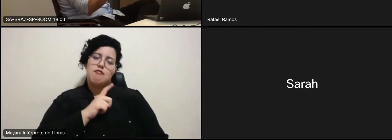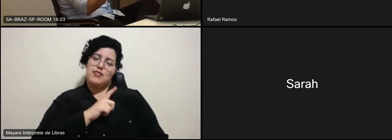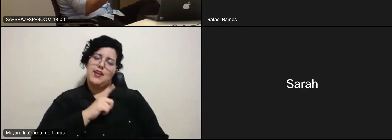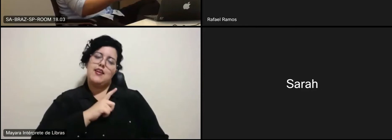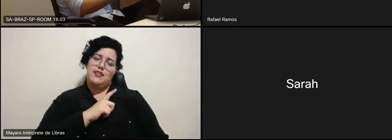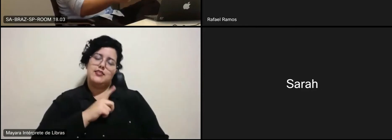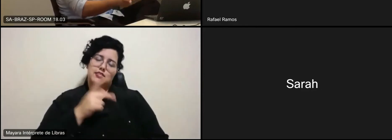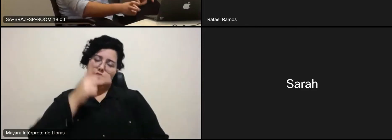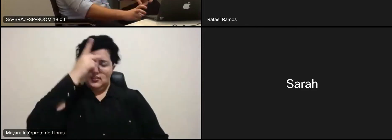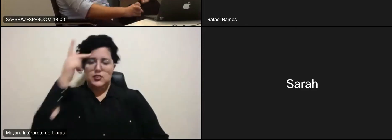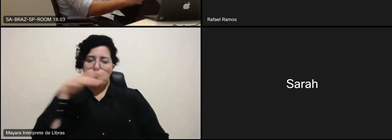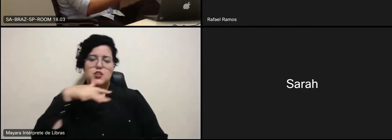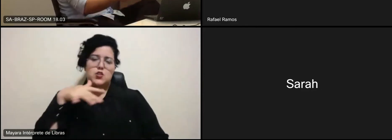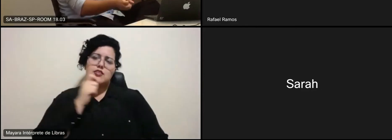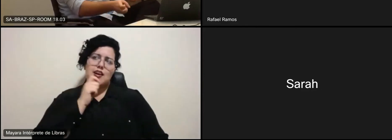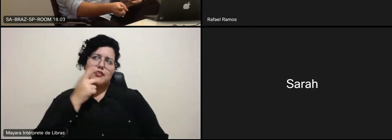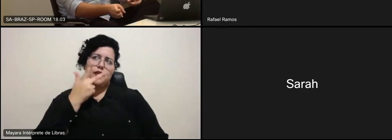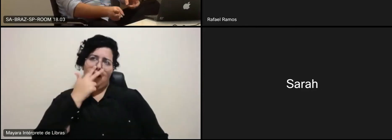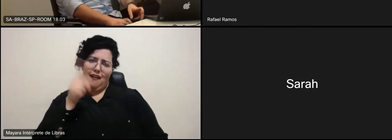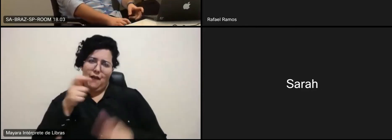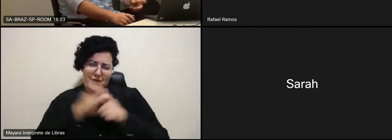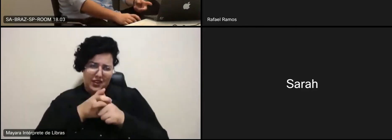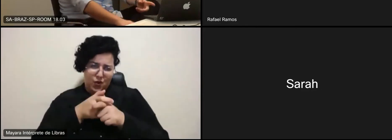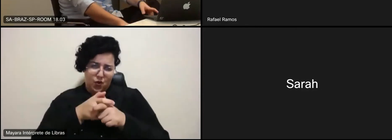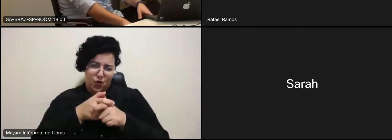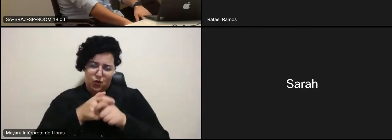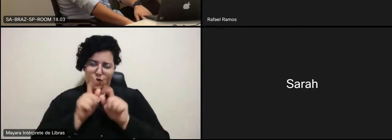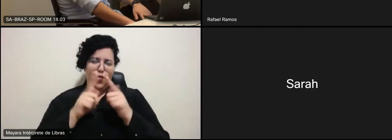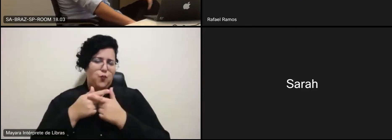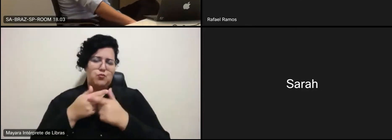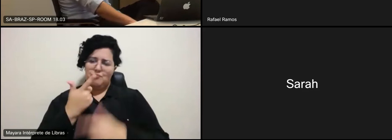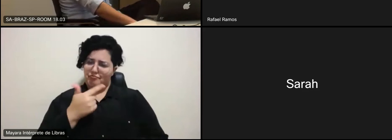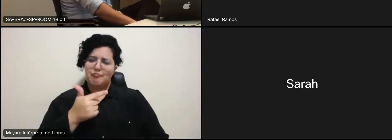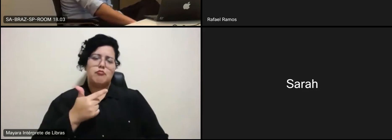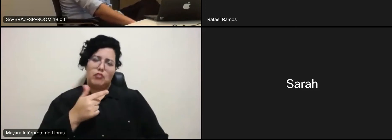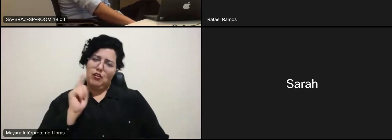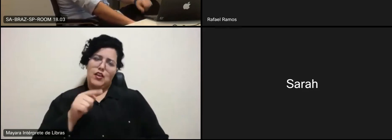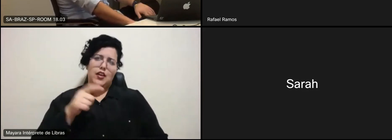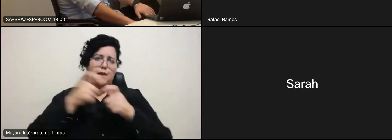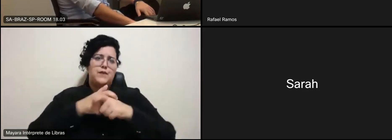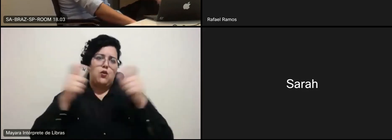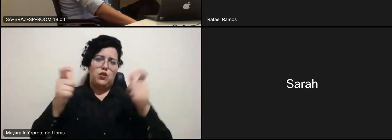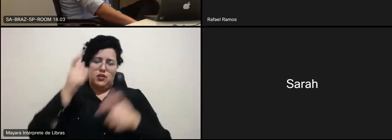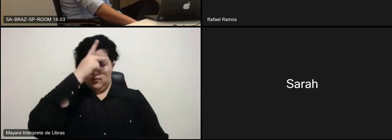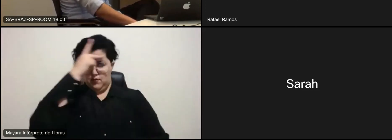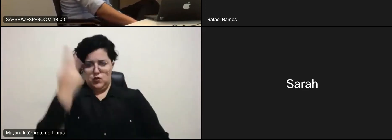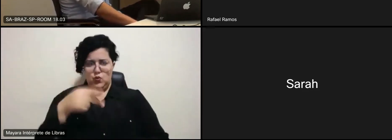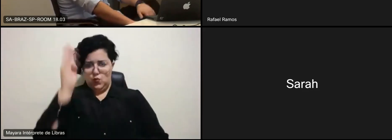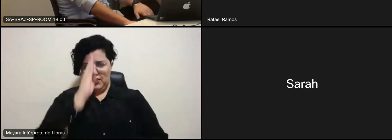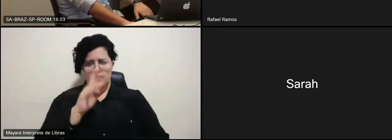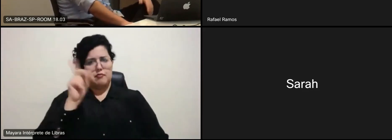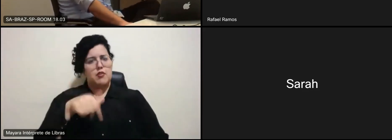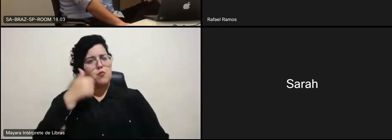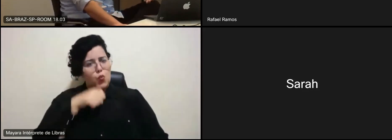como minorias, como grupos inferiorizados. E nós não somos. A maior parte da população do Brasil são